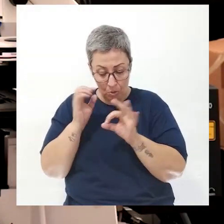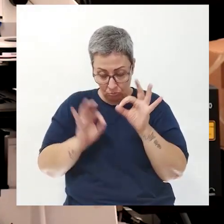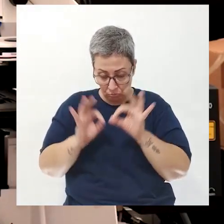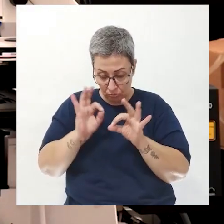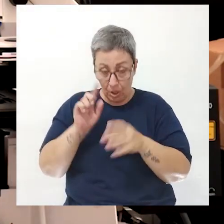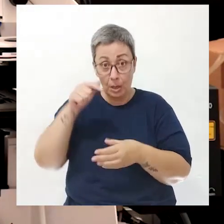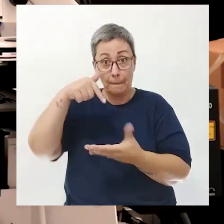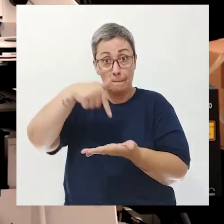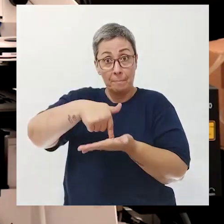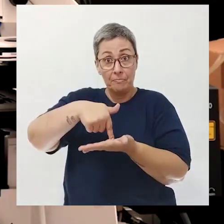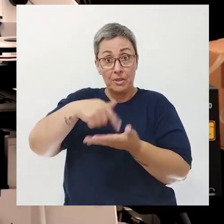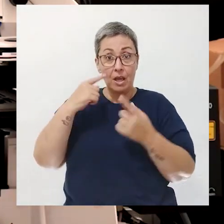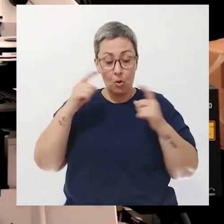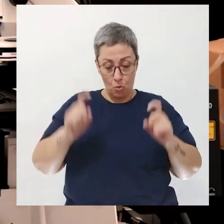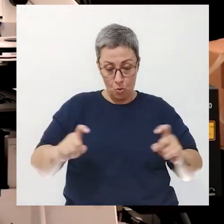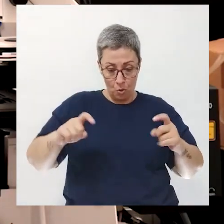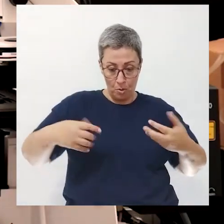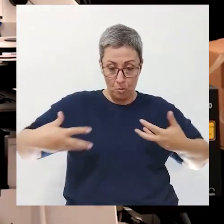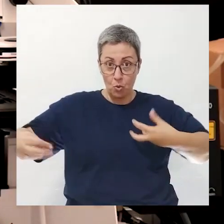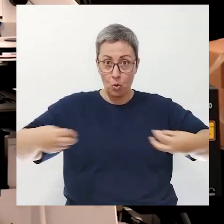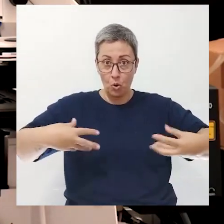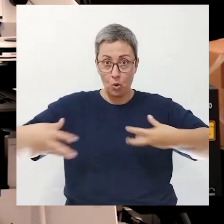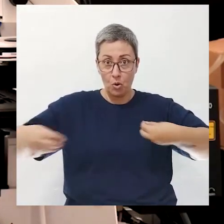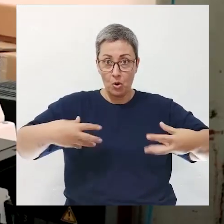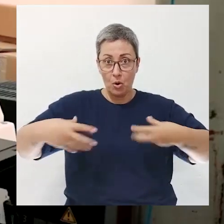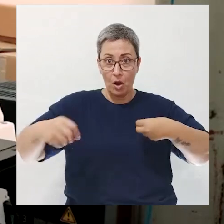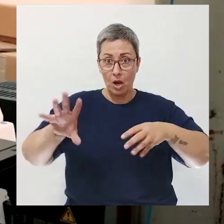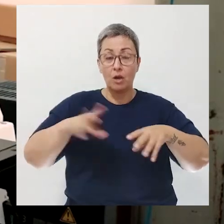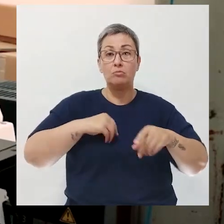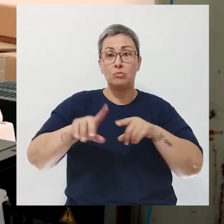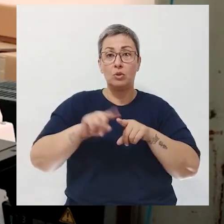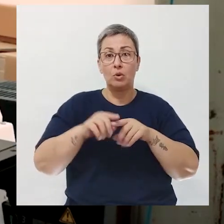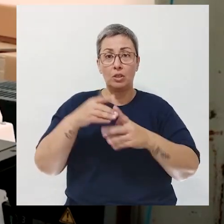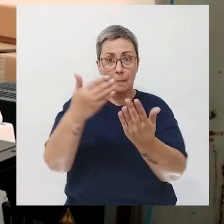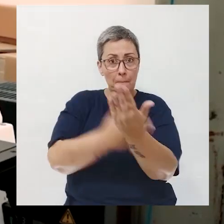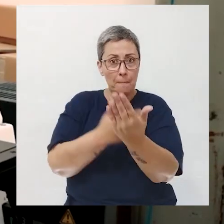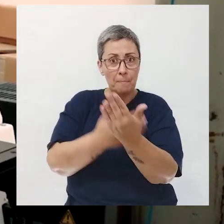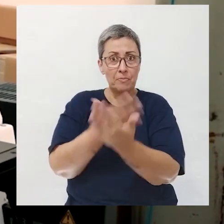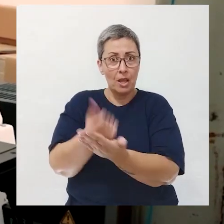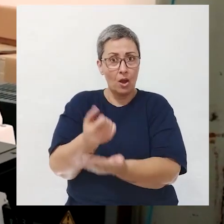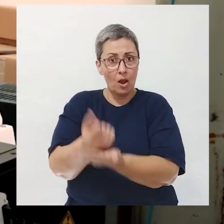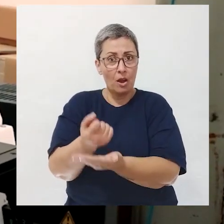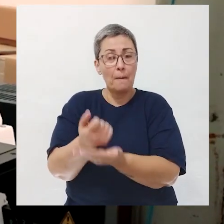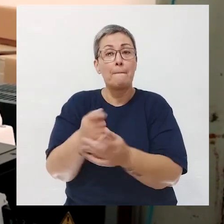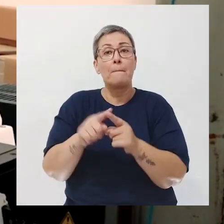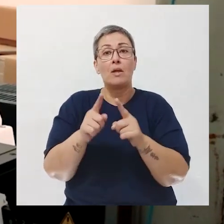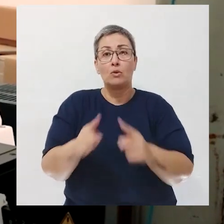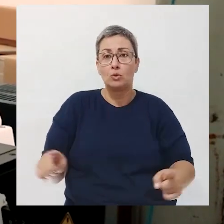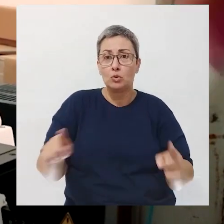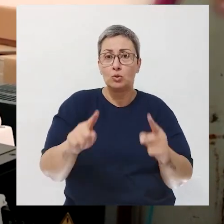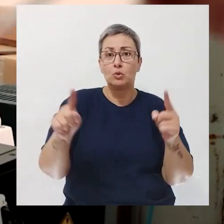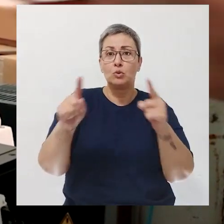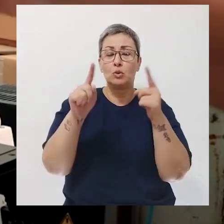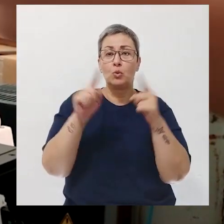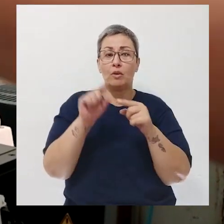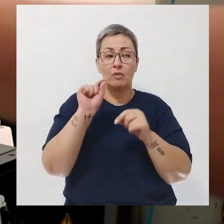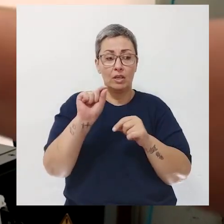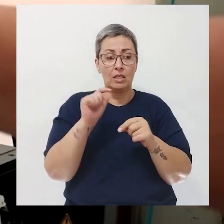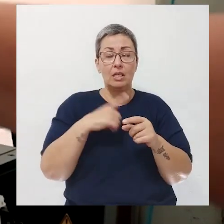ele vai ocupar a configuração central, os computadores para fazer o processamento e armazenamento, geração da imagem, mas o que